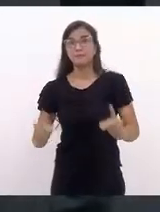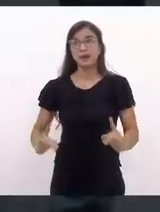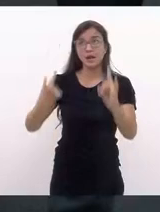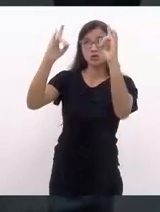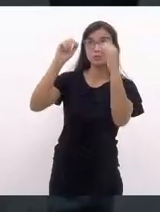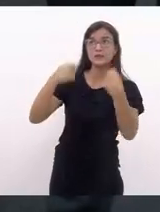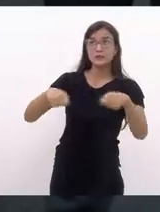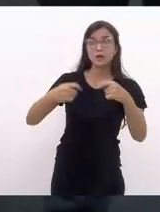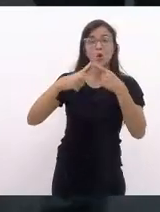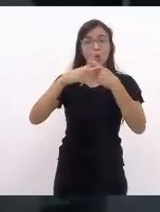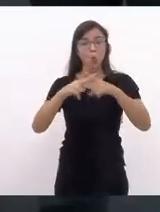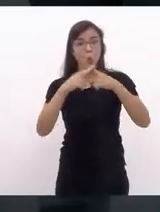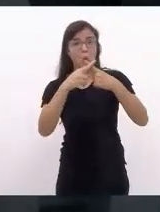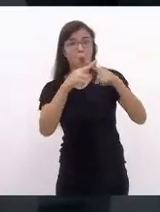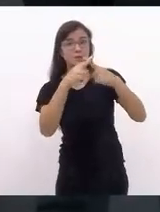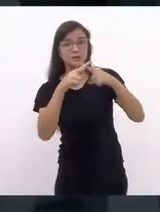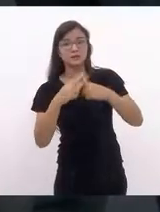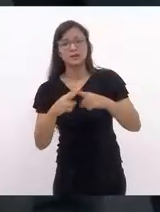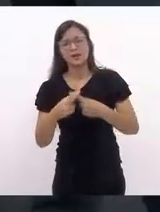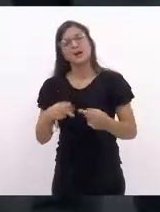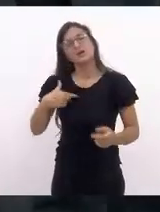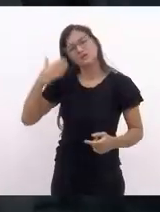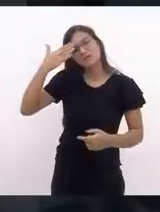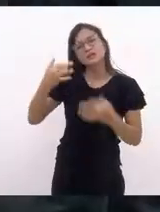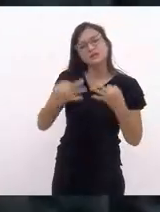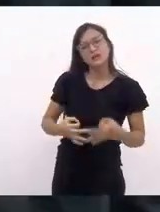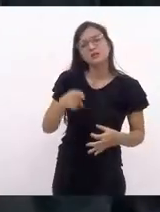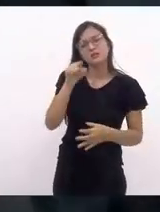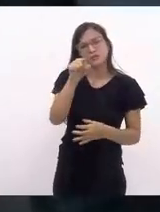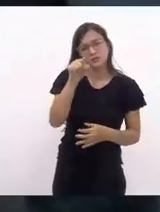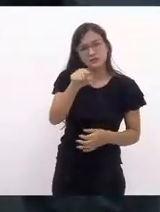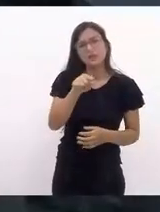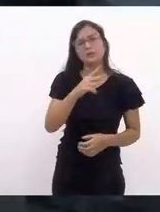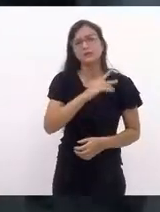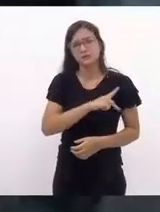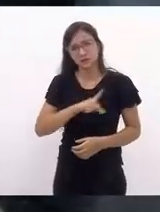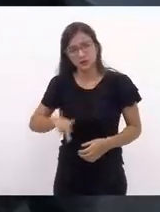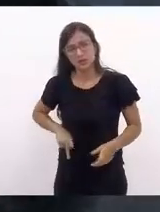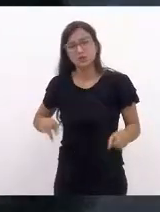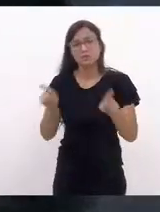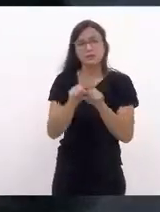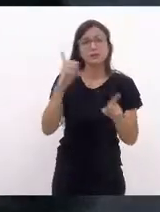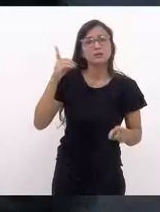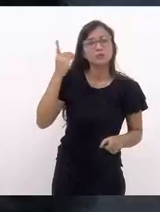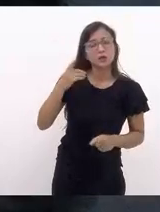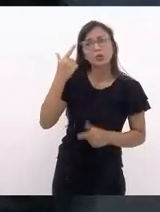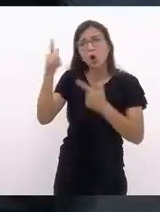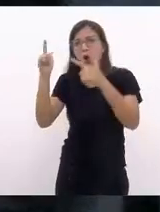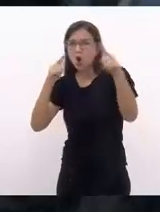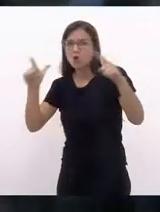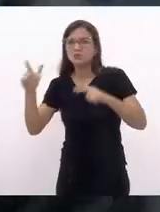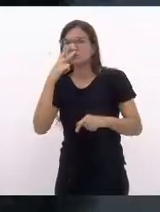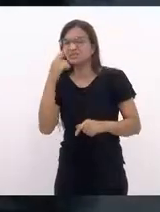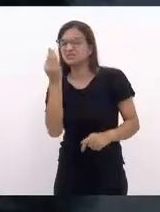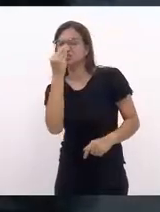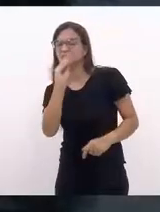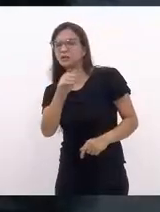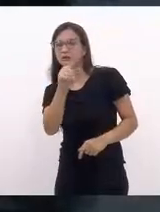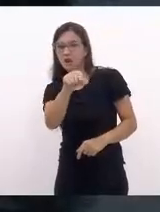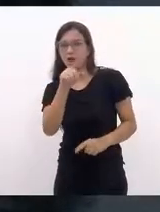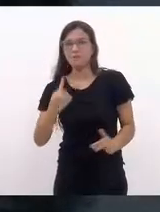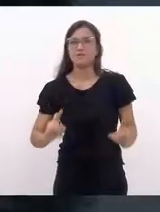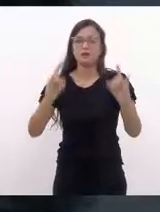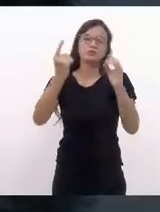e eu sabia que vossa excelência junto com os demais deputados não deixaria Esse instrumento de grande importância de fora